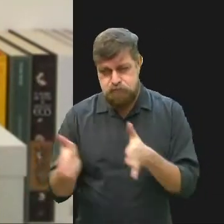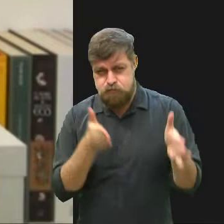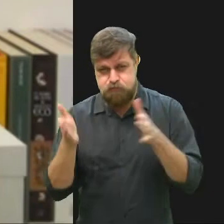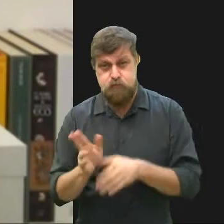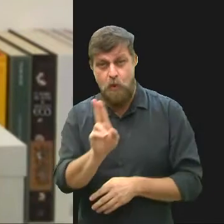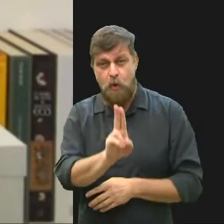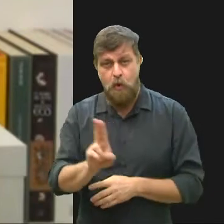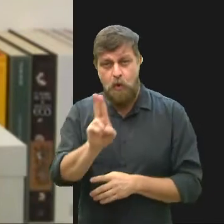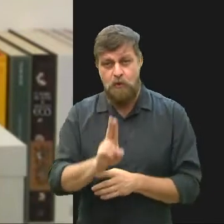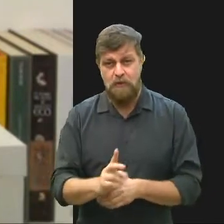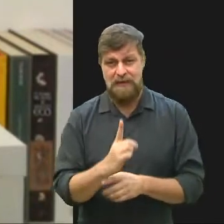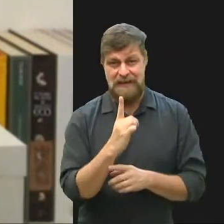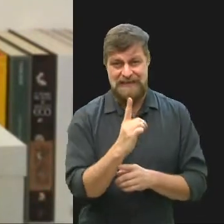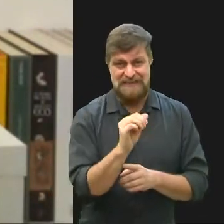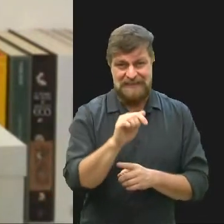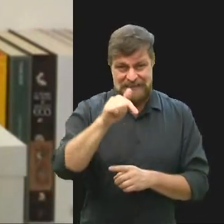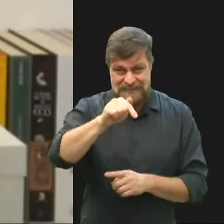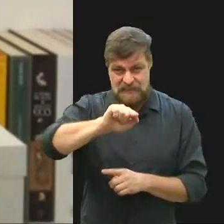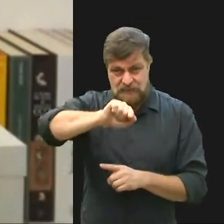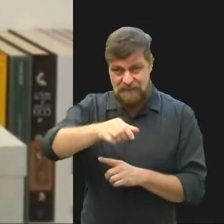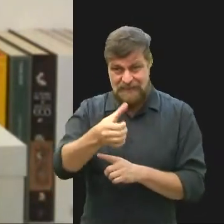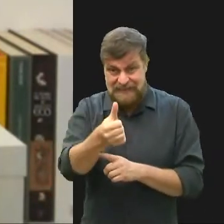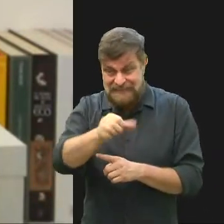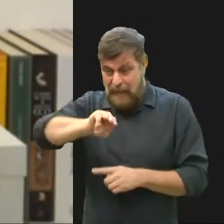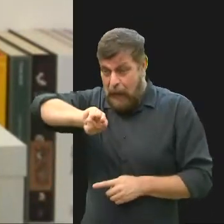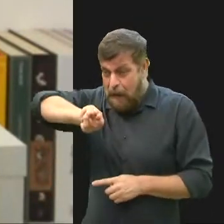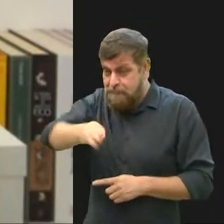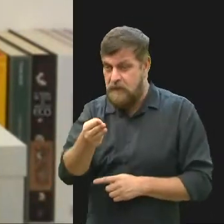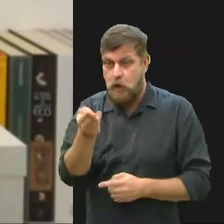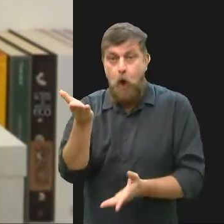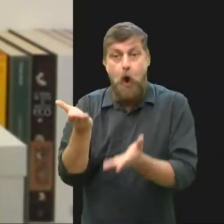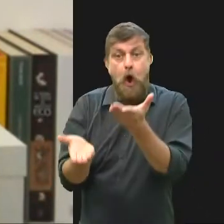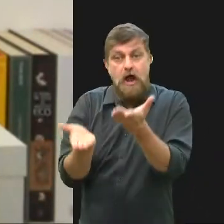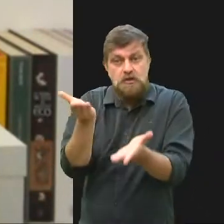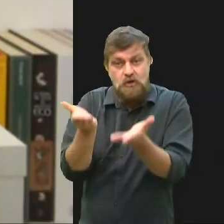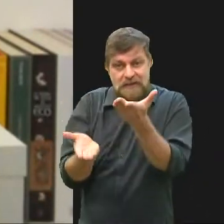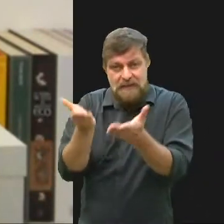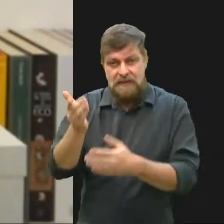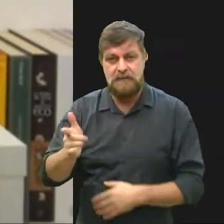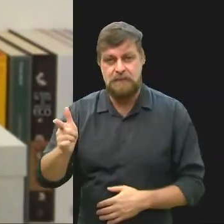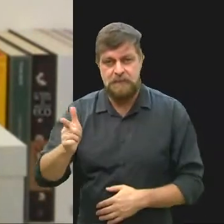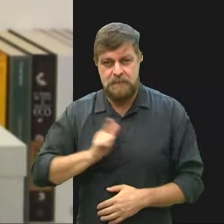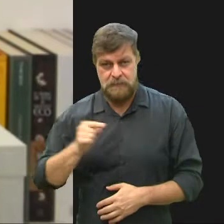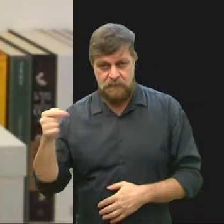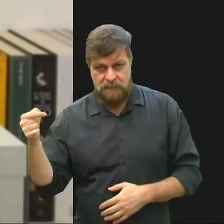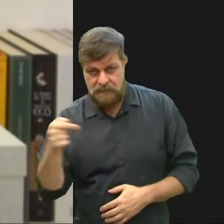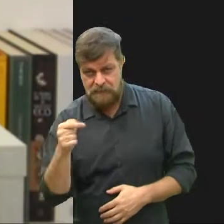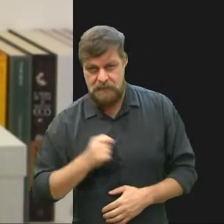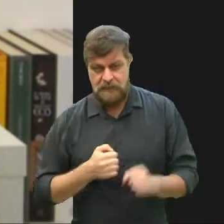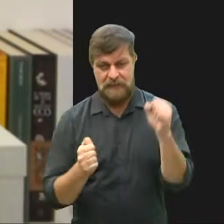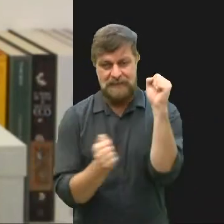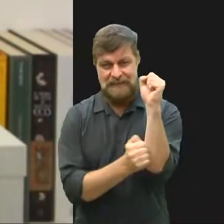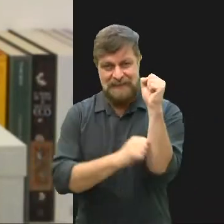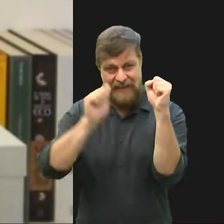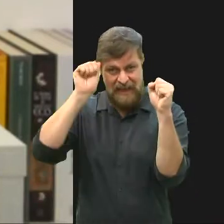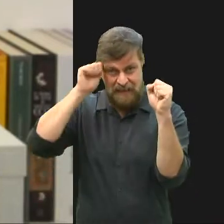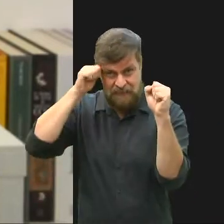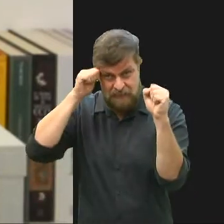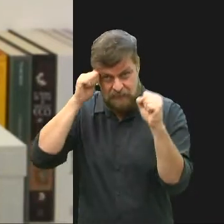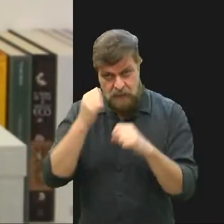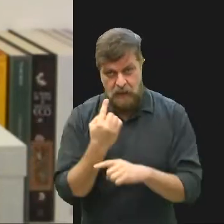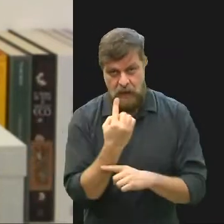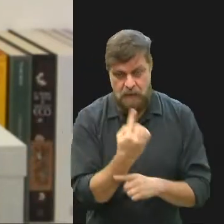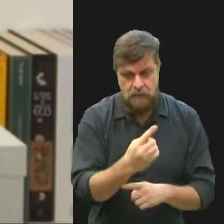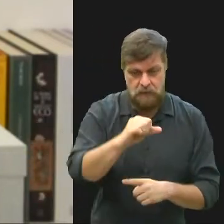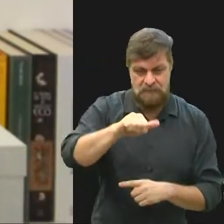de 107,6 milhões de toneladas. Com relação ao consumo interno do carvão vegetal, em 1970